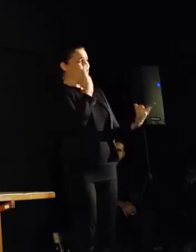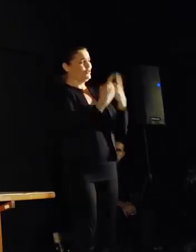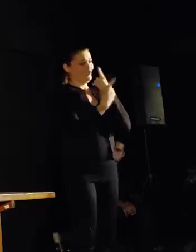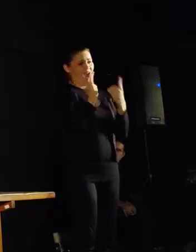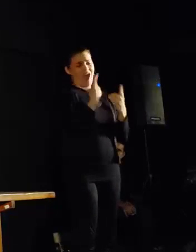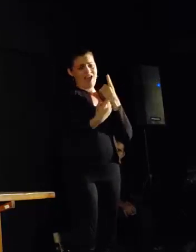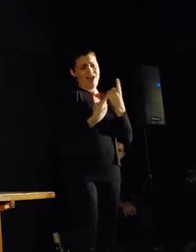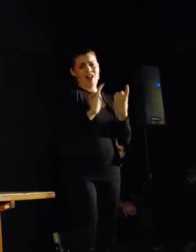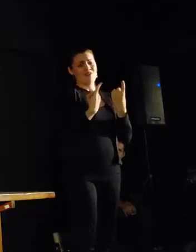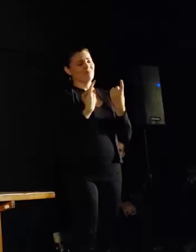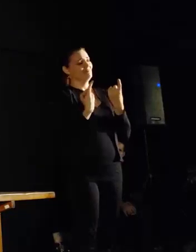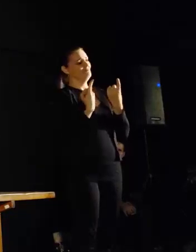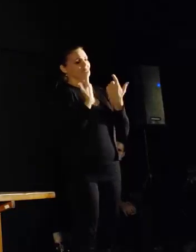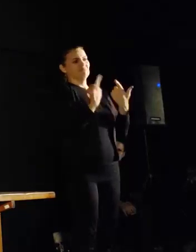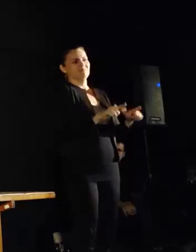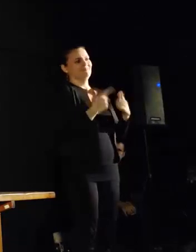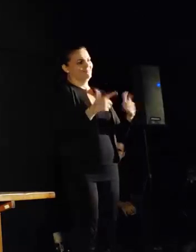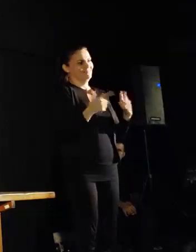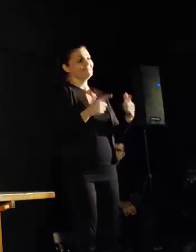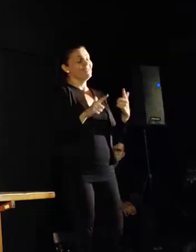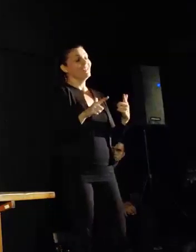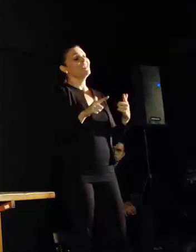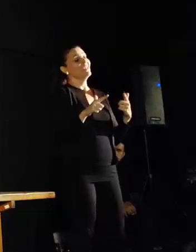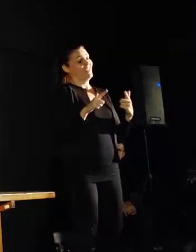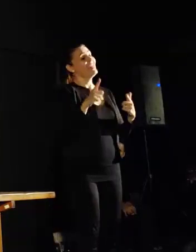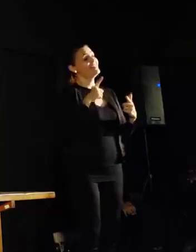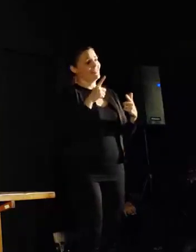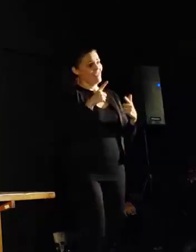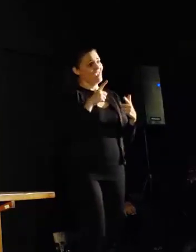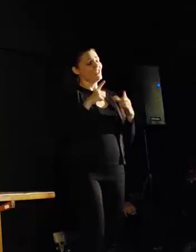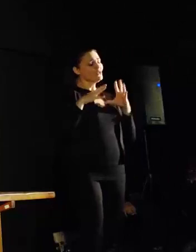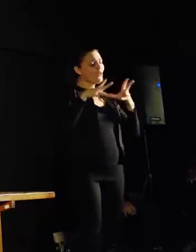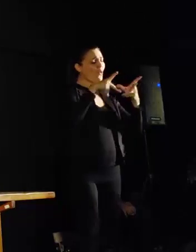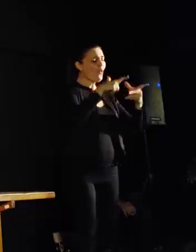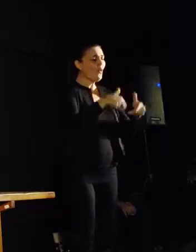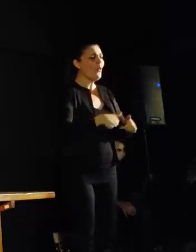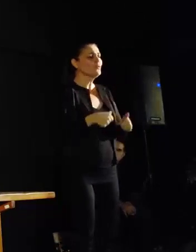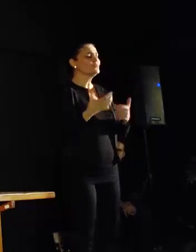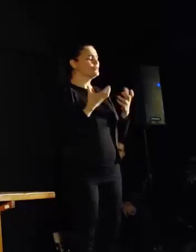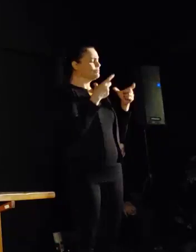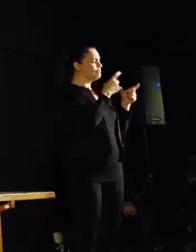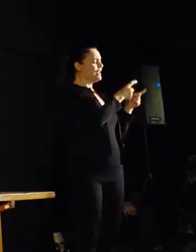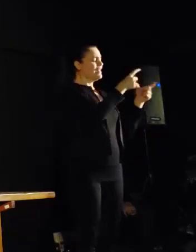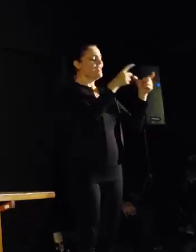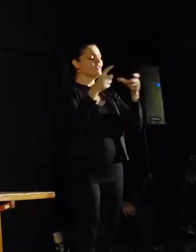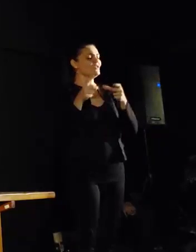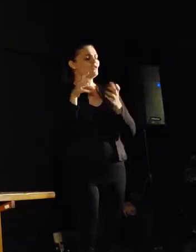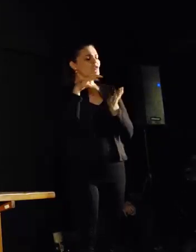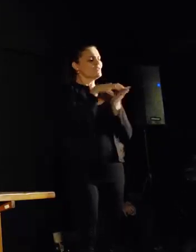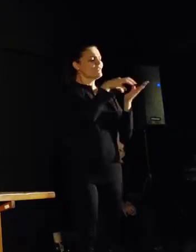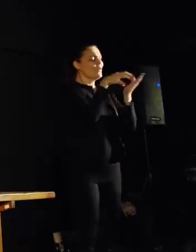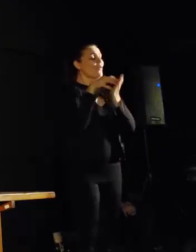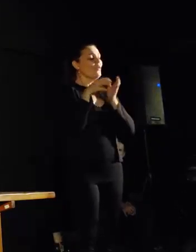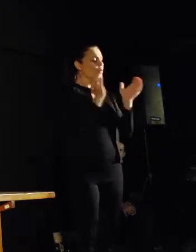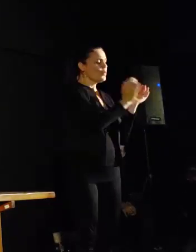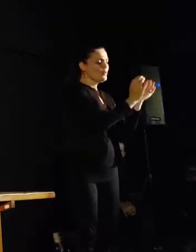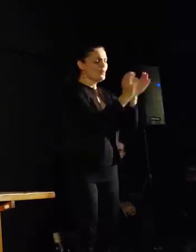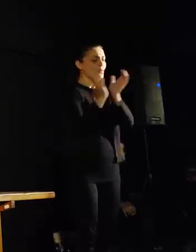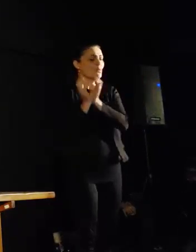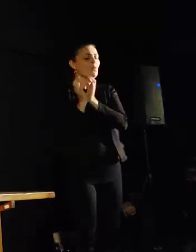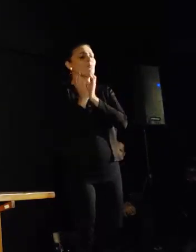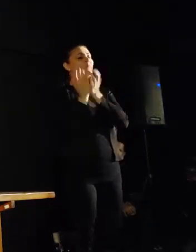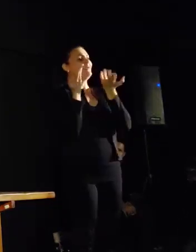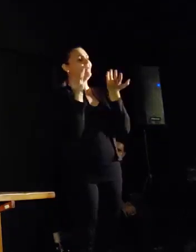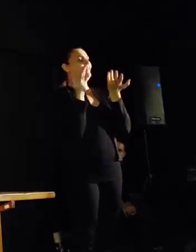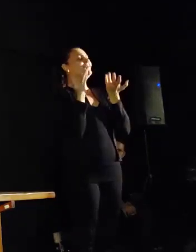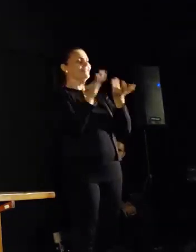há todos esses setores que estavam à procura de uma ruptura. E a única que eles encontraram era essa. Aí sim a gente tem muita coisa a